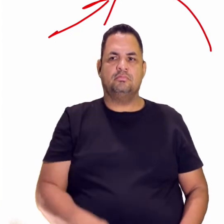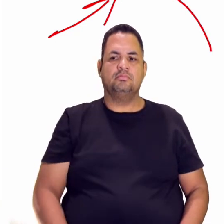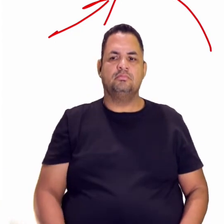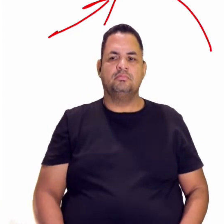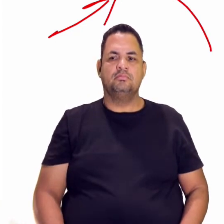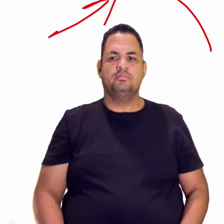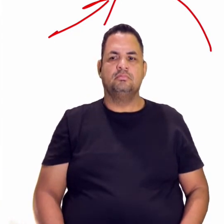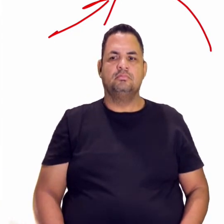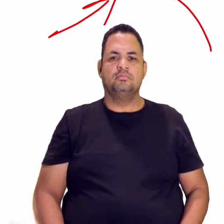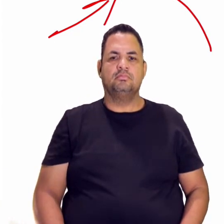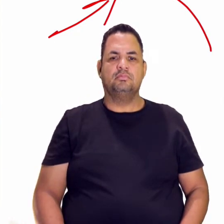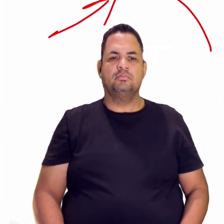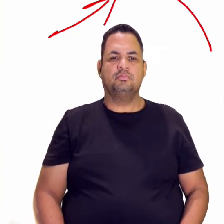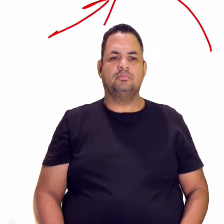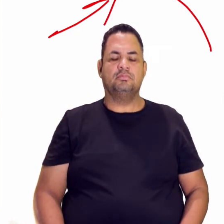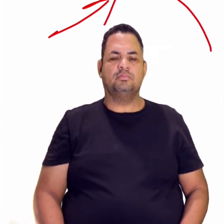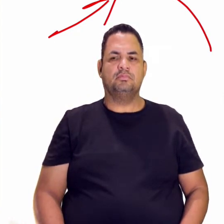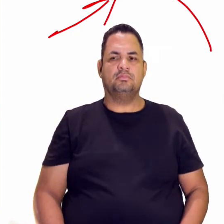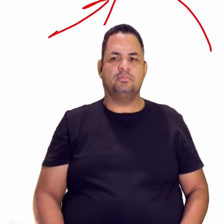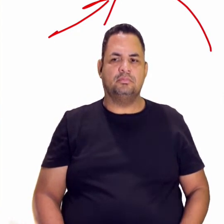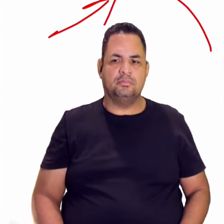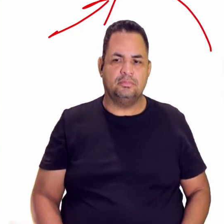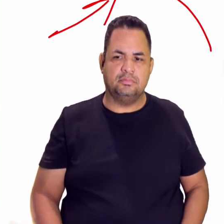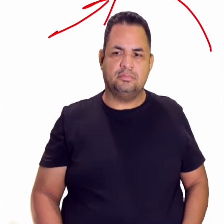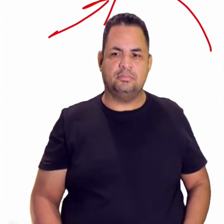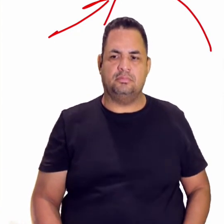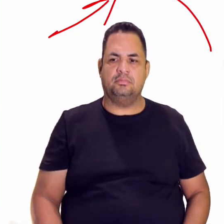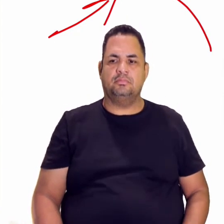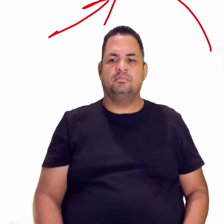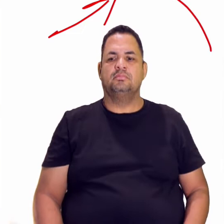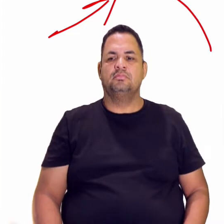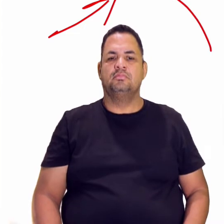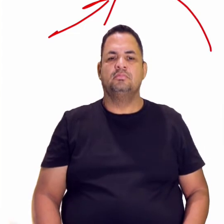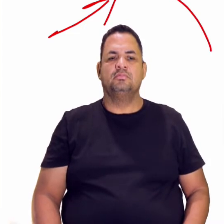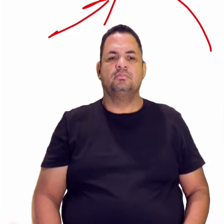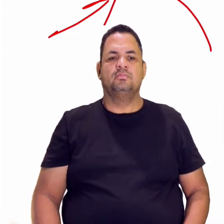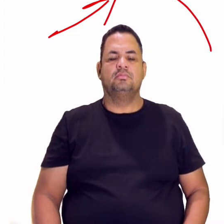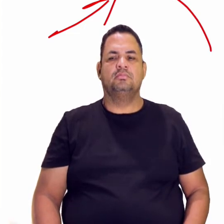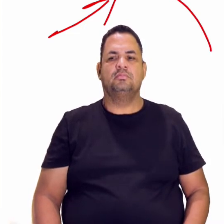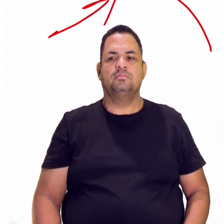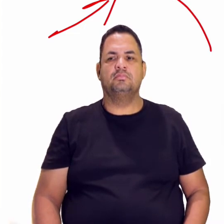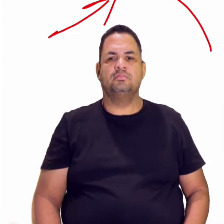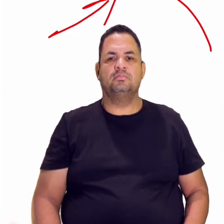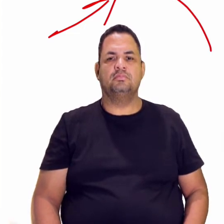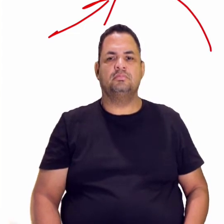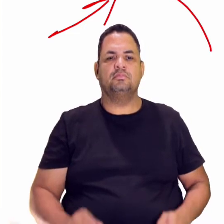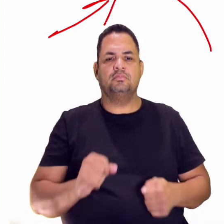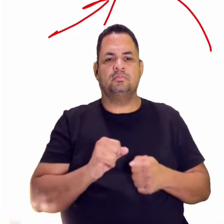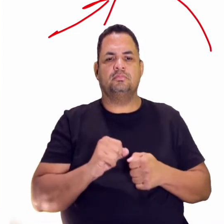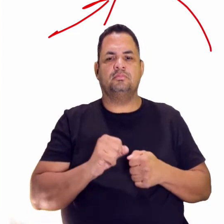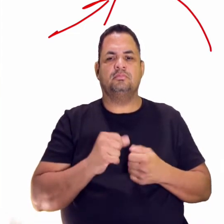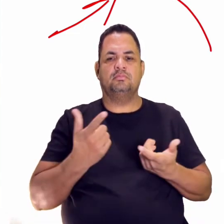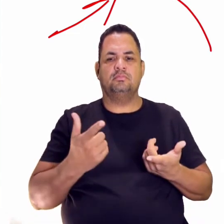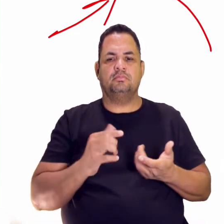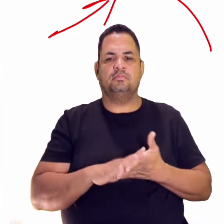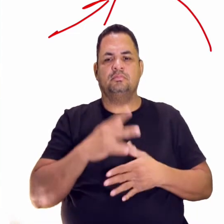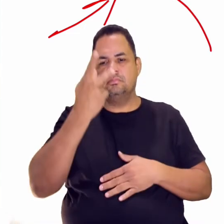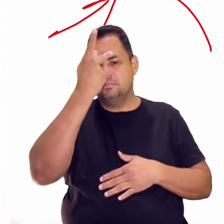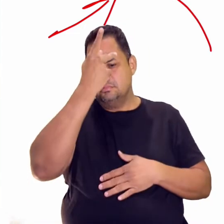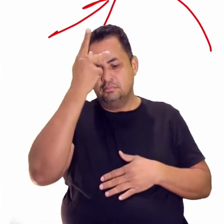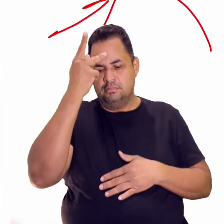está destruindo nada da natureza, mas está colocando uma forma que vai levar as pessoas